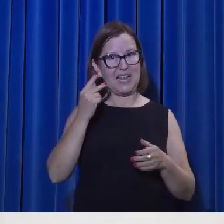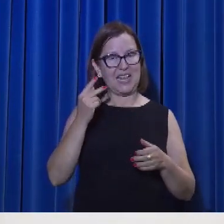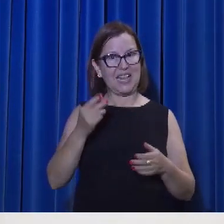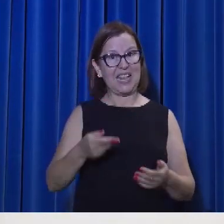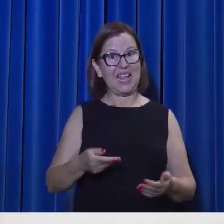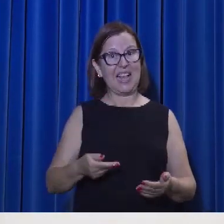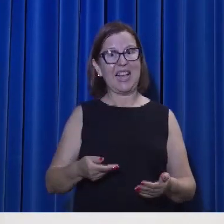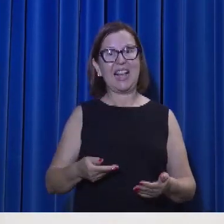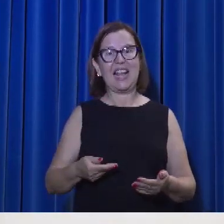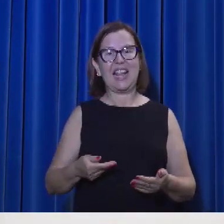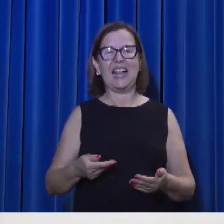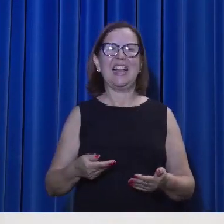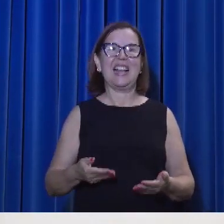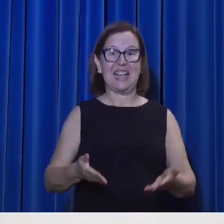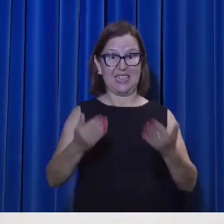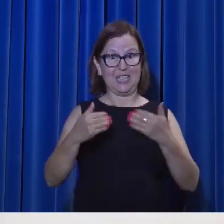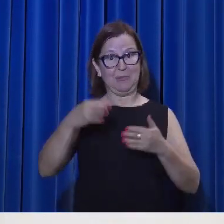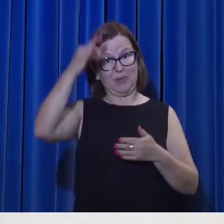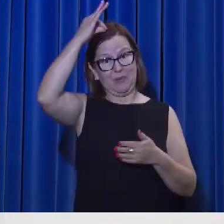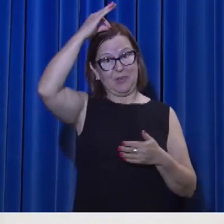novo?